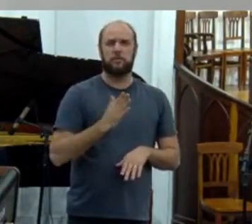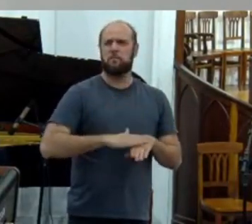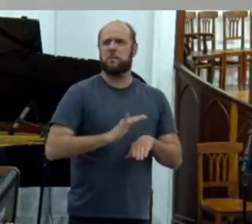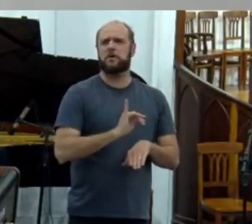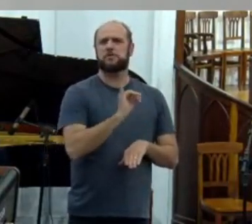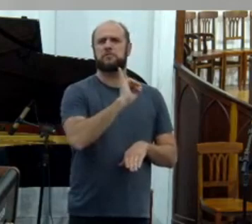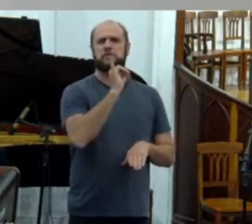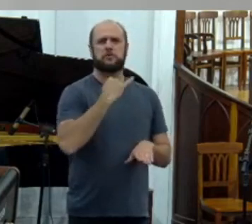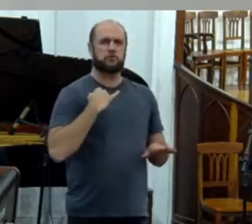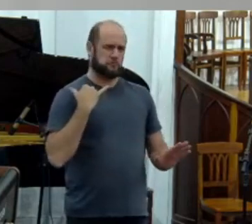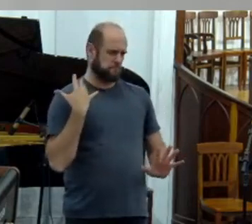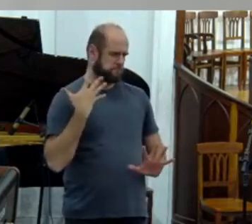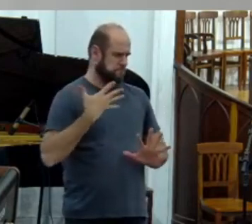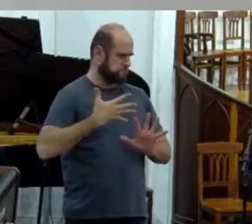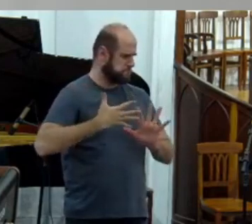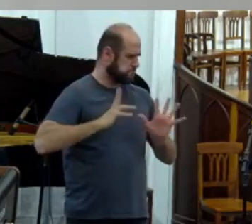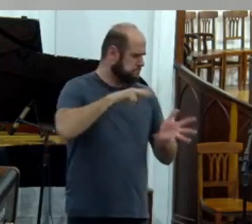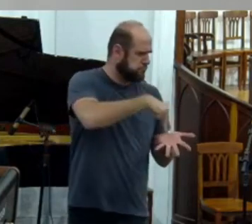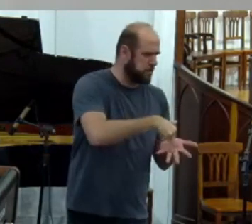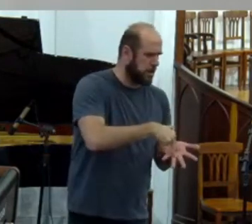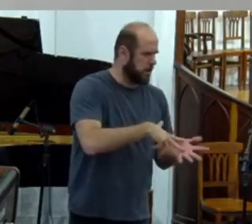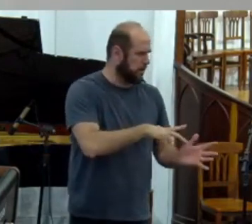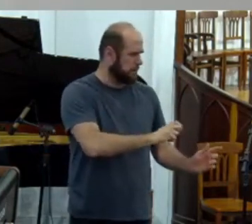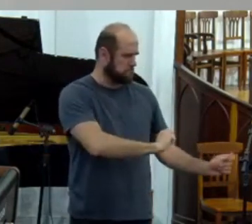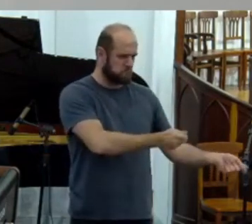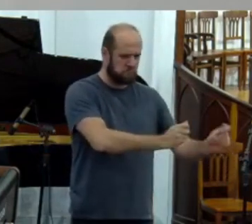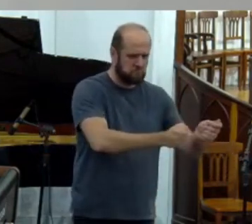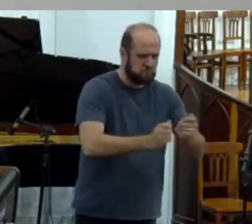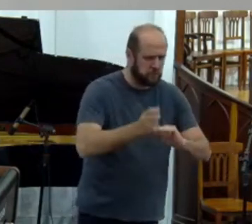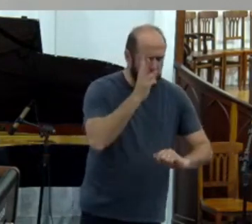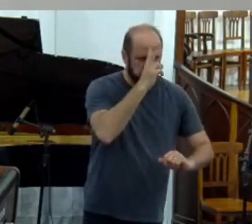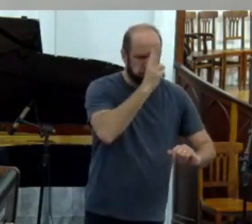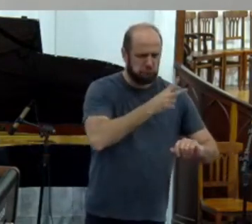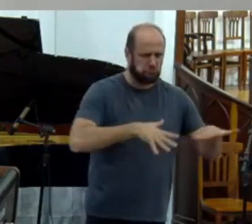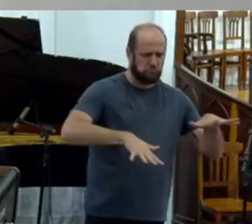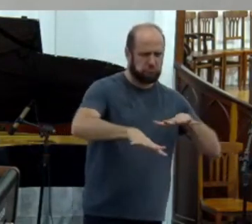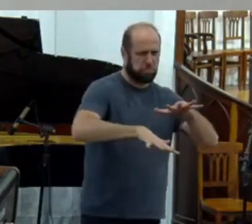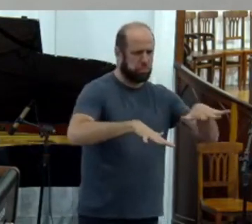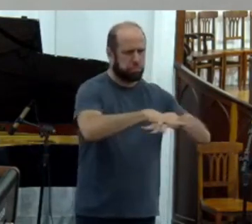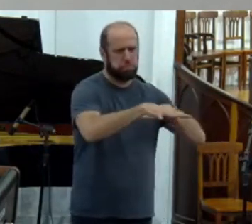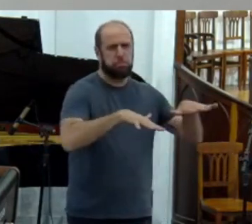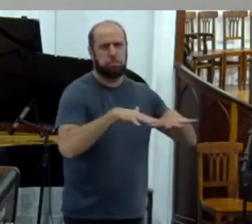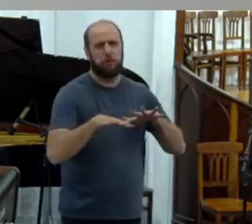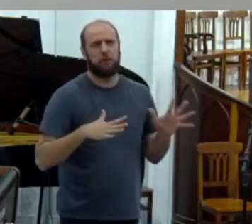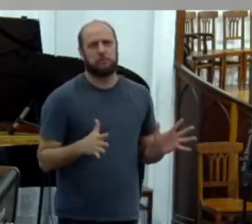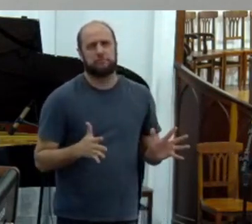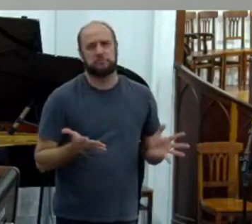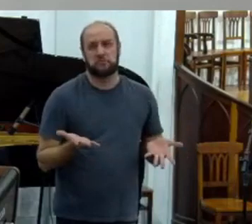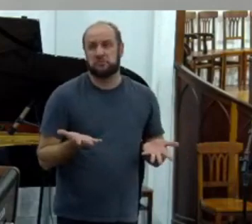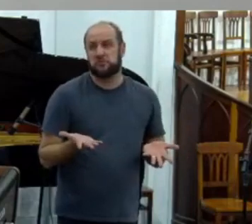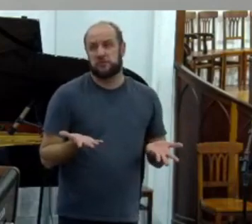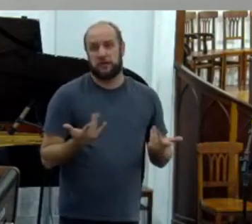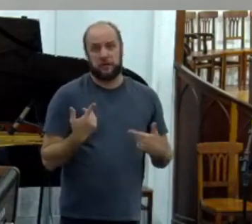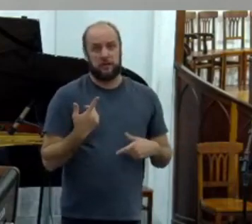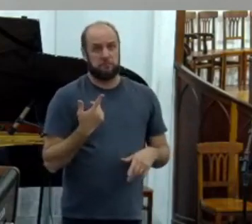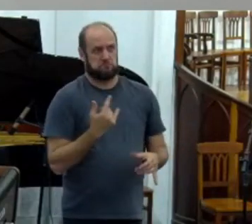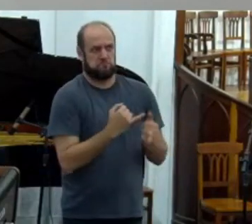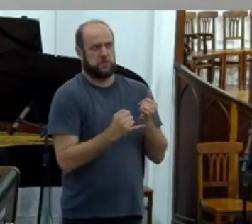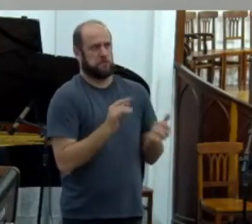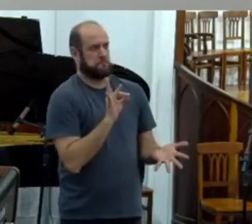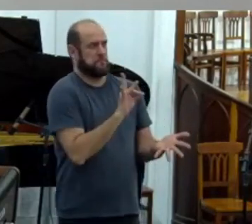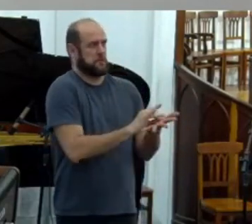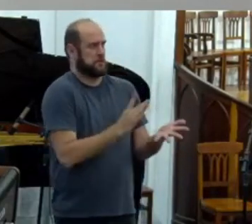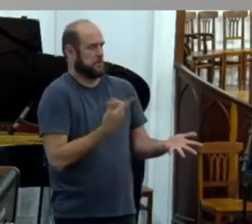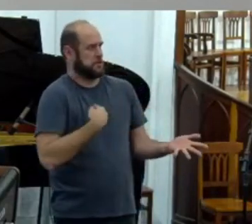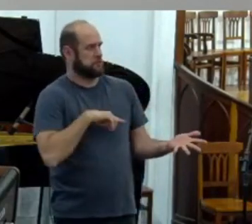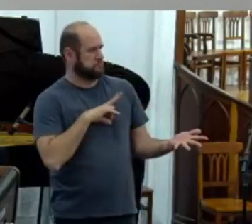dão o tom da história e fazem a história se mover. Isso pode ser tão verdadeiro num primeiro momento para nós,